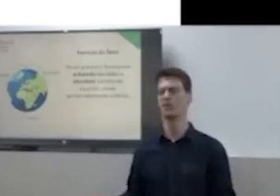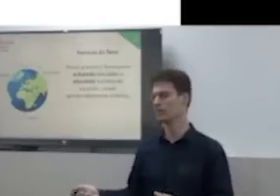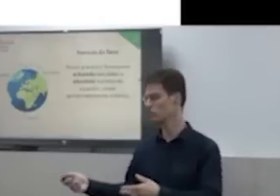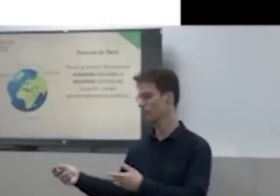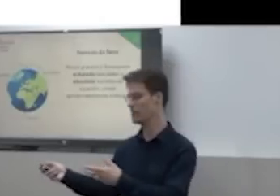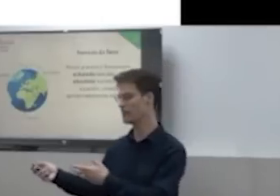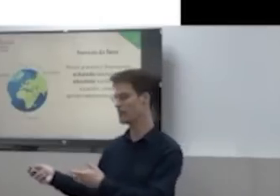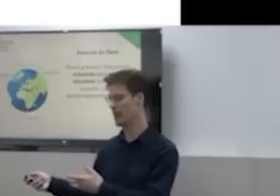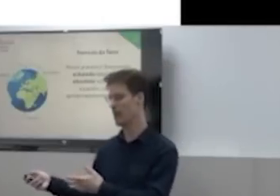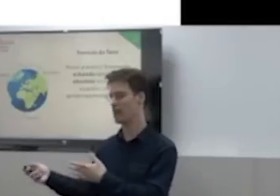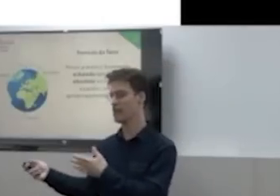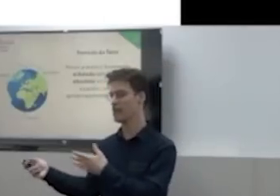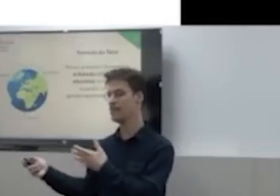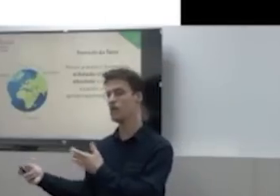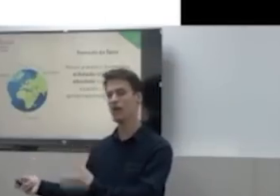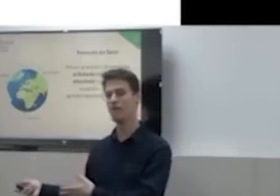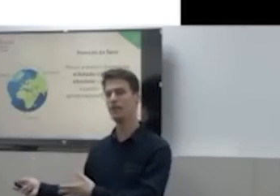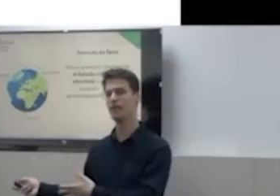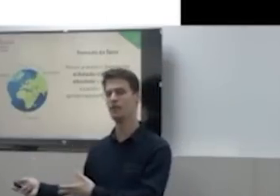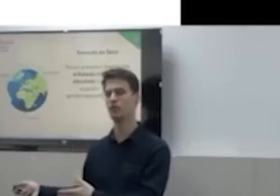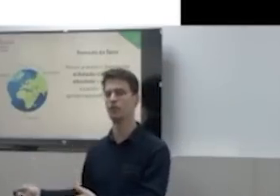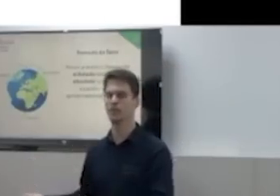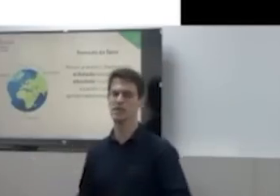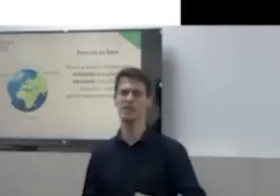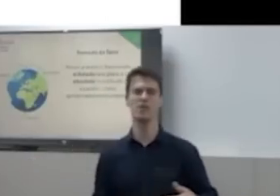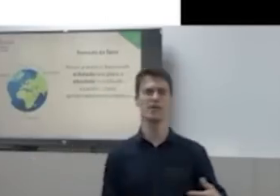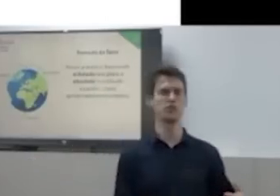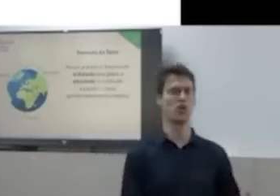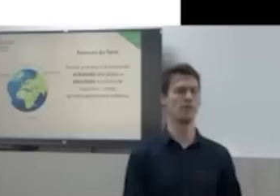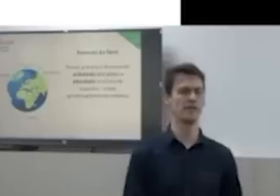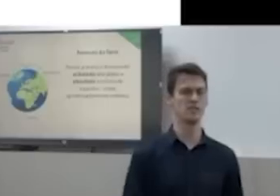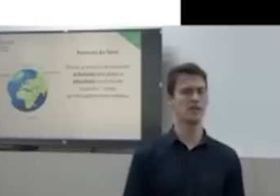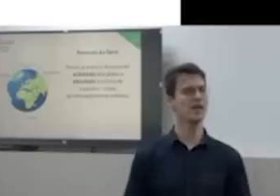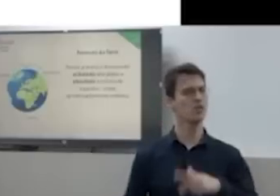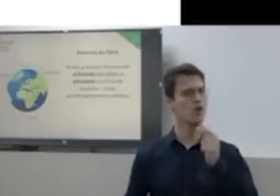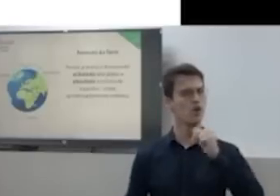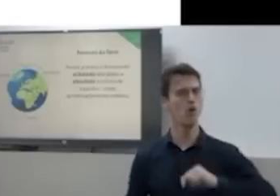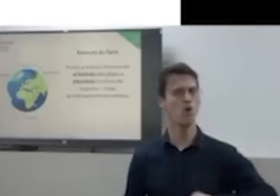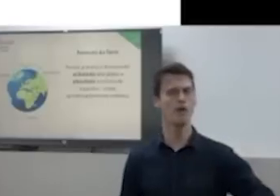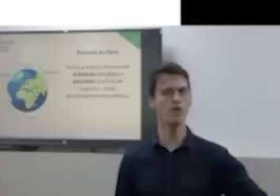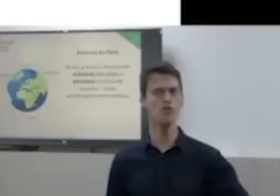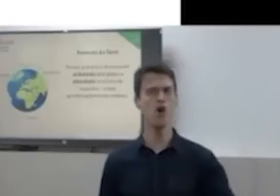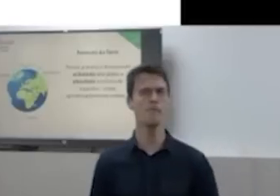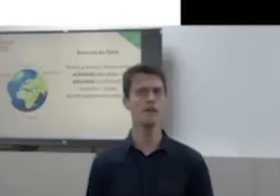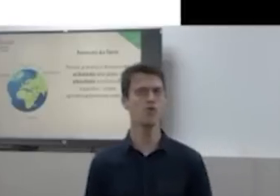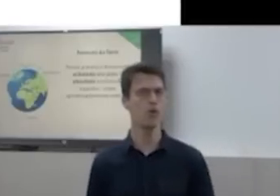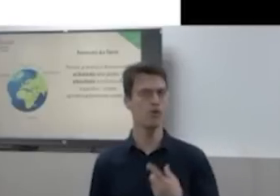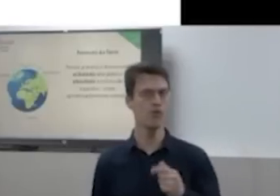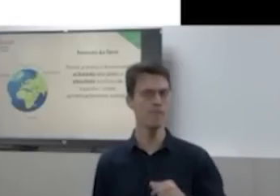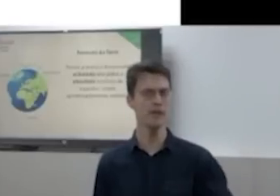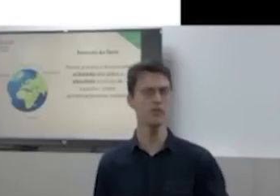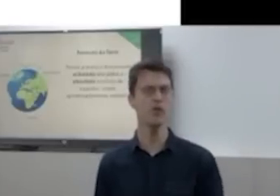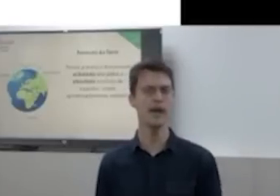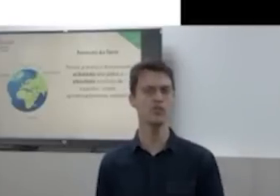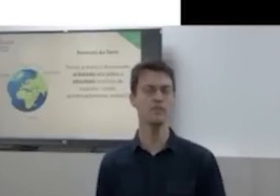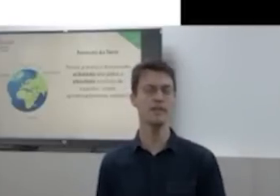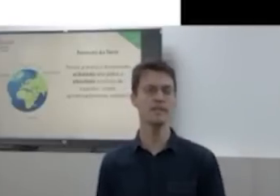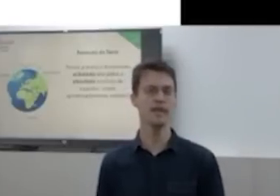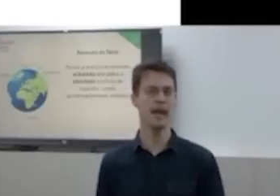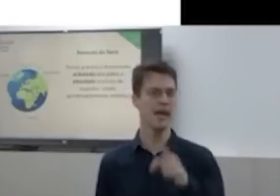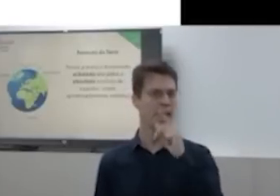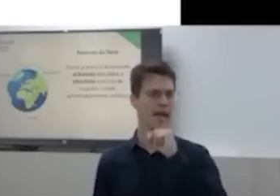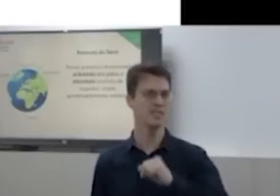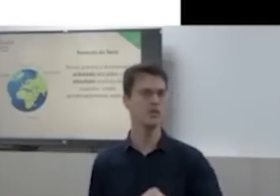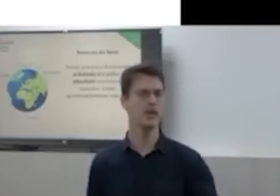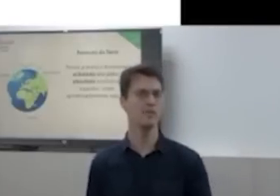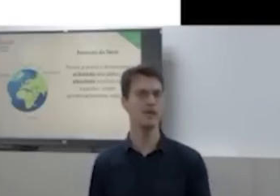Tudo bem, Fabiano. Então, se o planeta Terra não é plano e não é totalmente esférico, qual que é o nome? Qual que é o formato correto